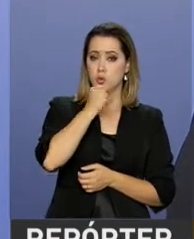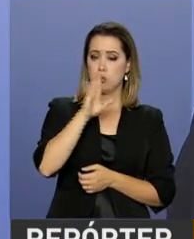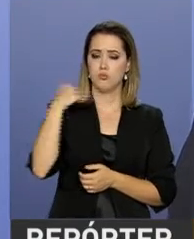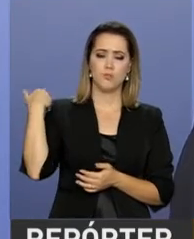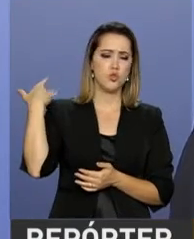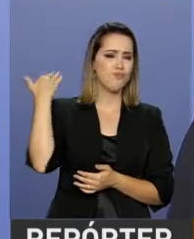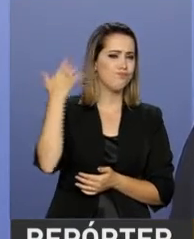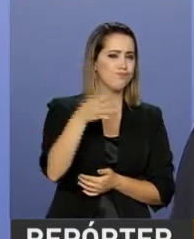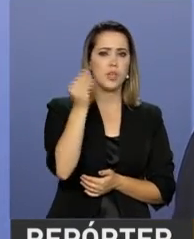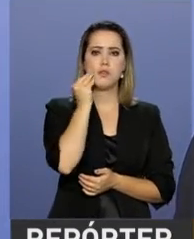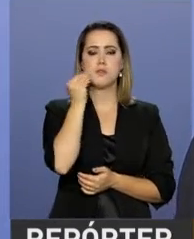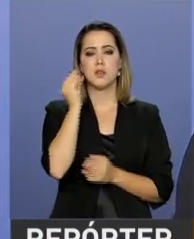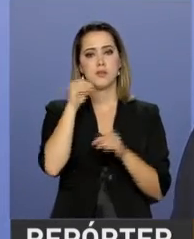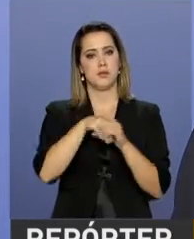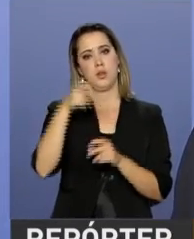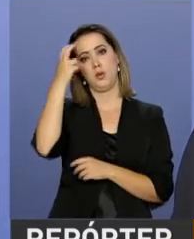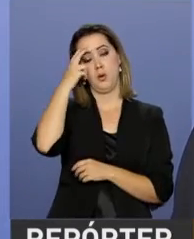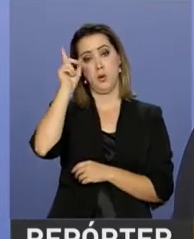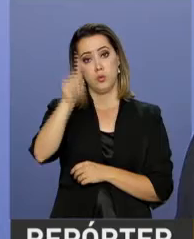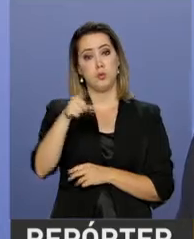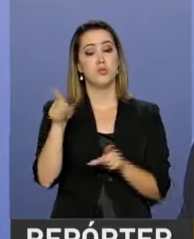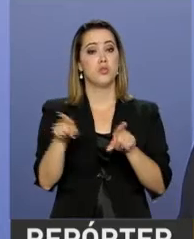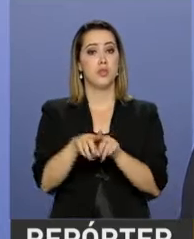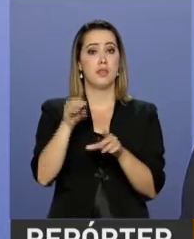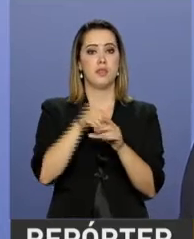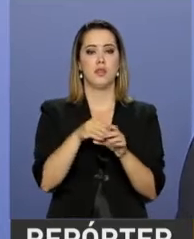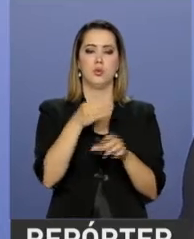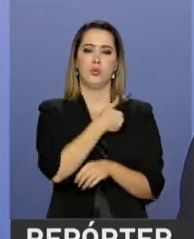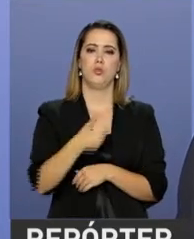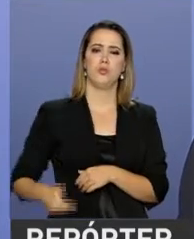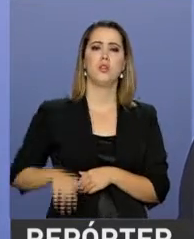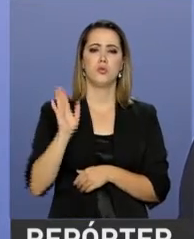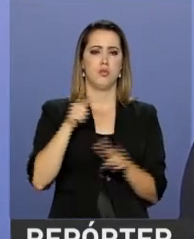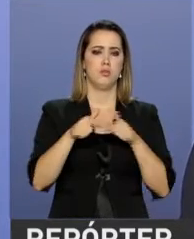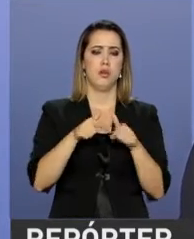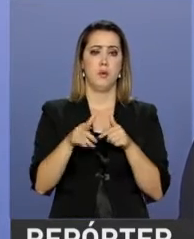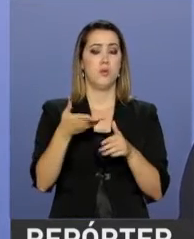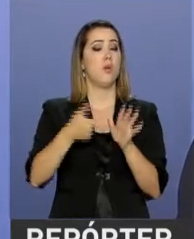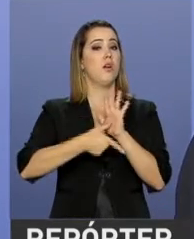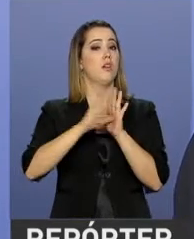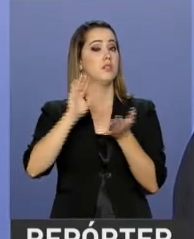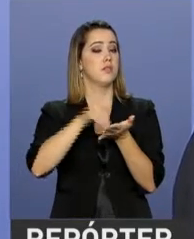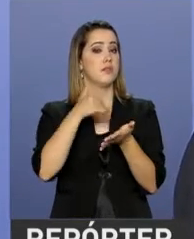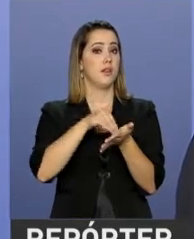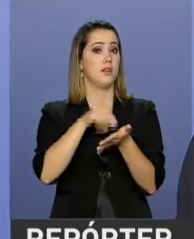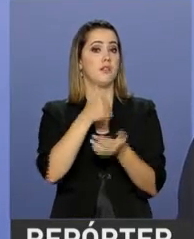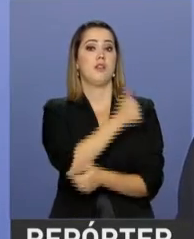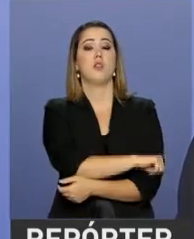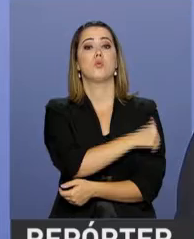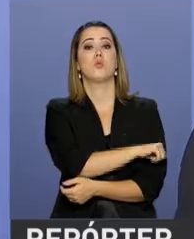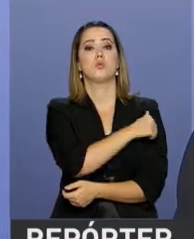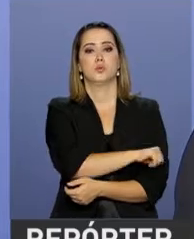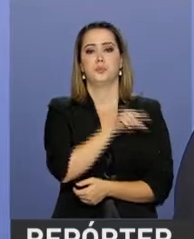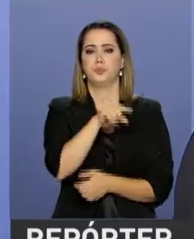experiência no meio cultural inclusive no setor público ele foi secretário municipal de cultura no rio de